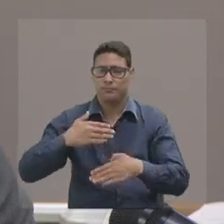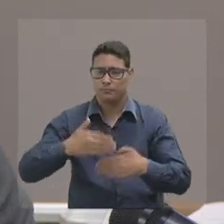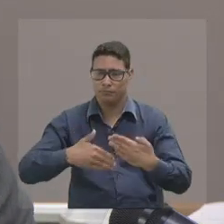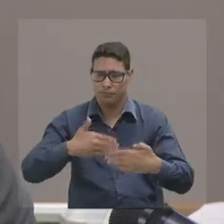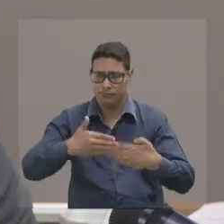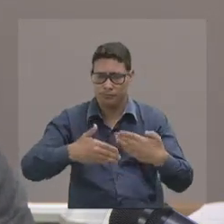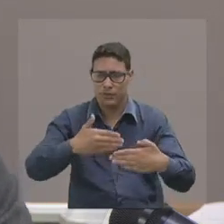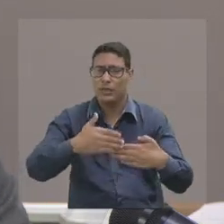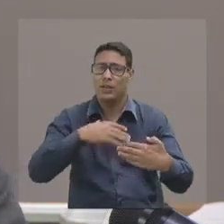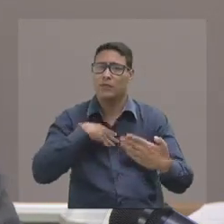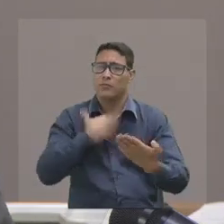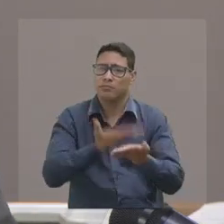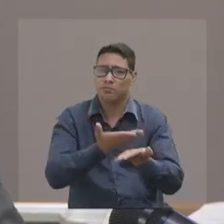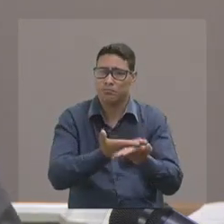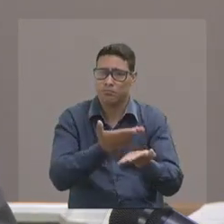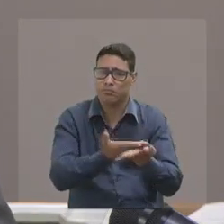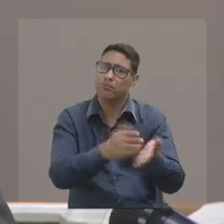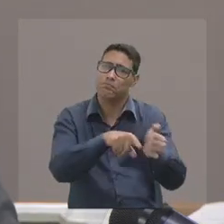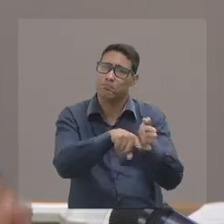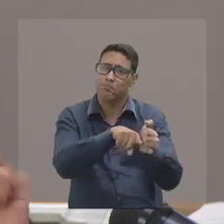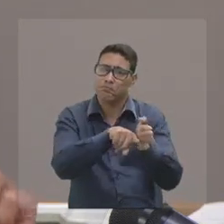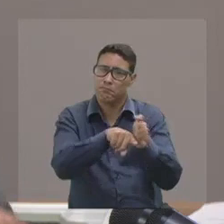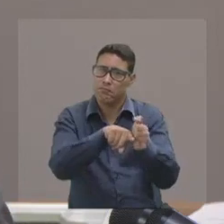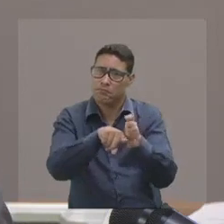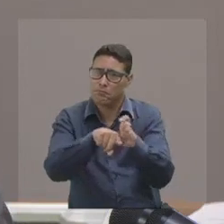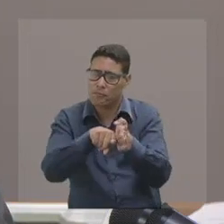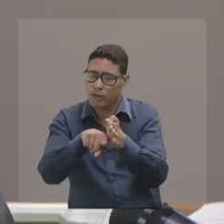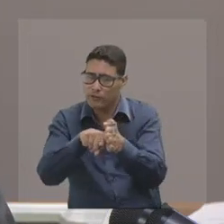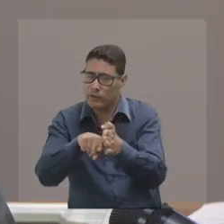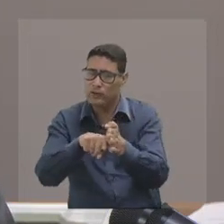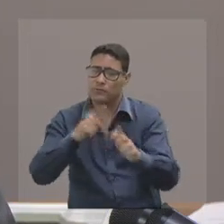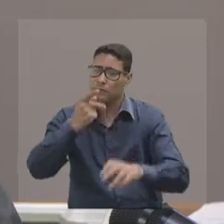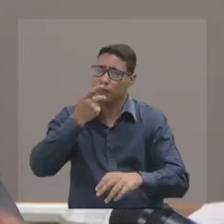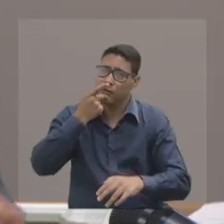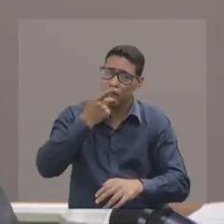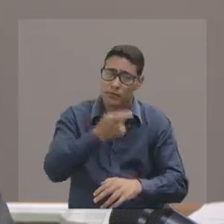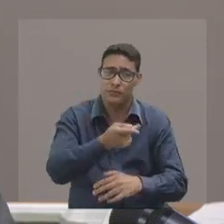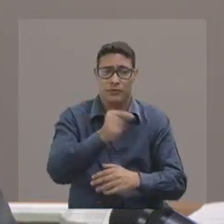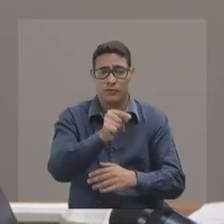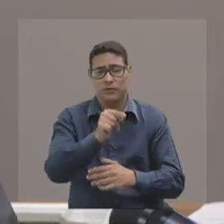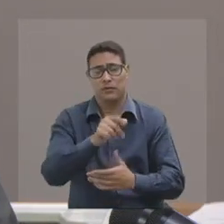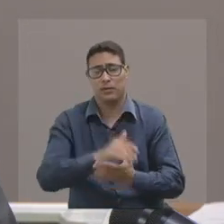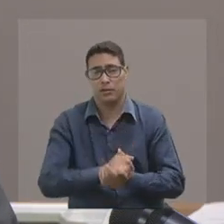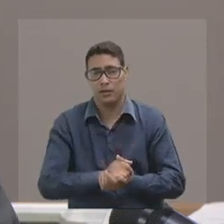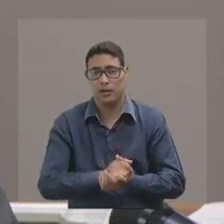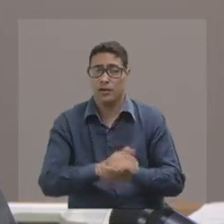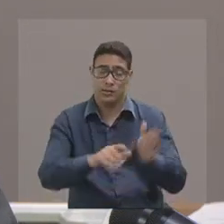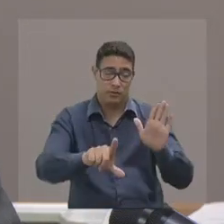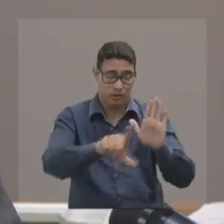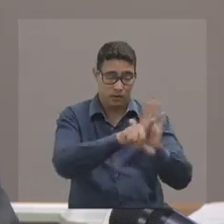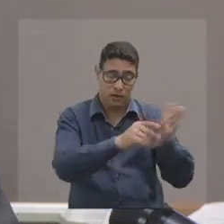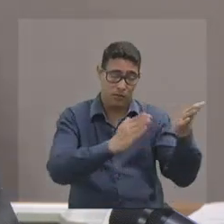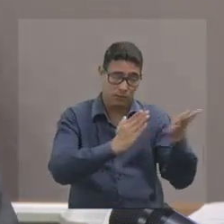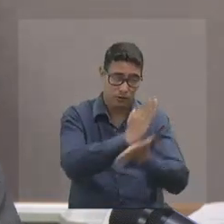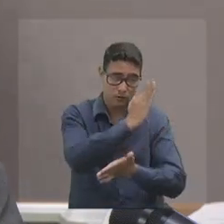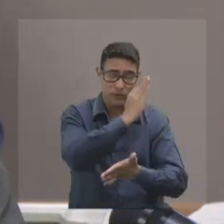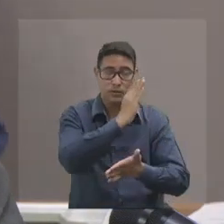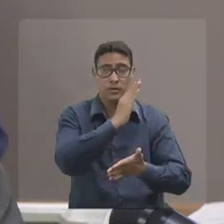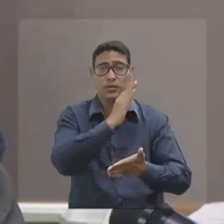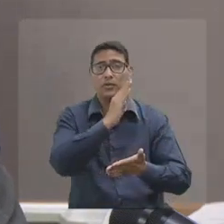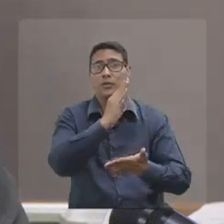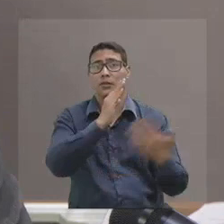vários estudos e os estudos apontavam que o comprimento integral da lei aprovada nessa casa